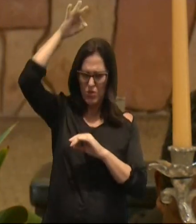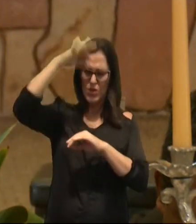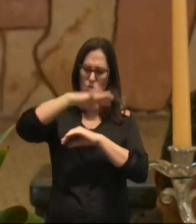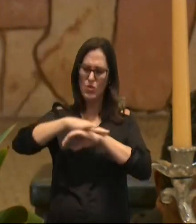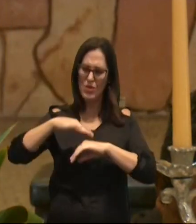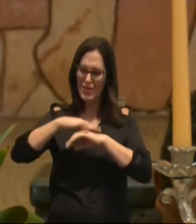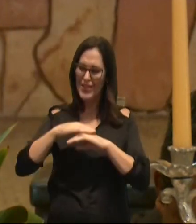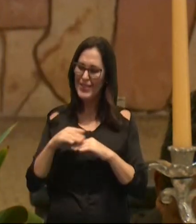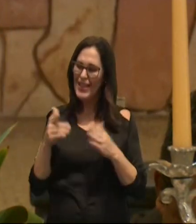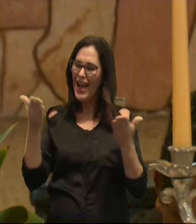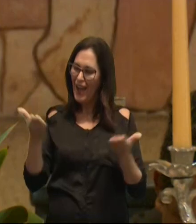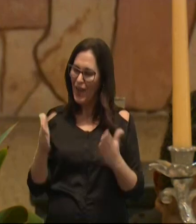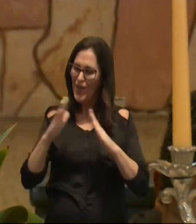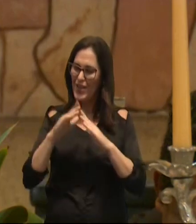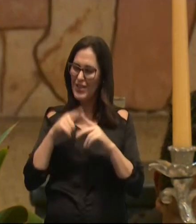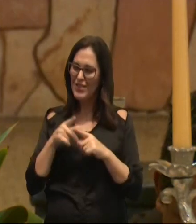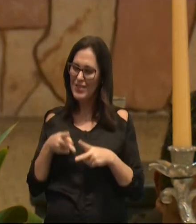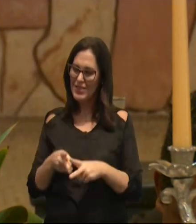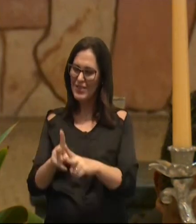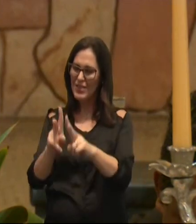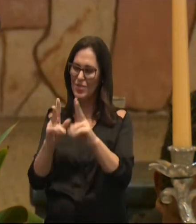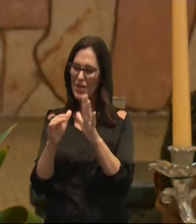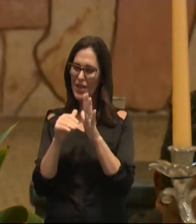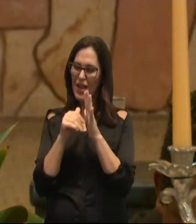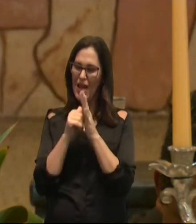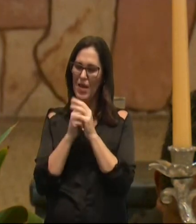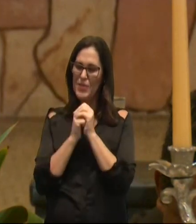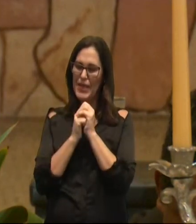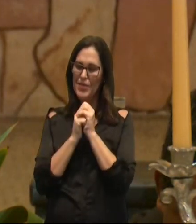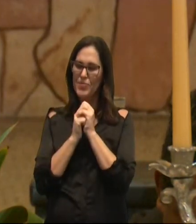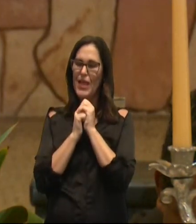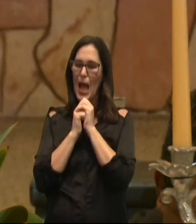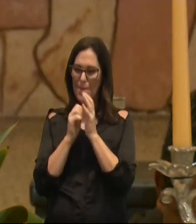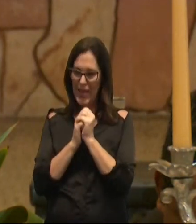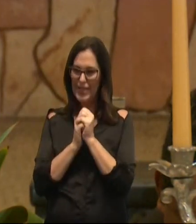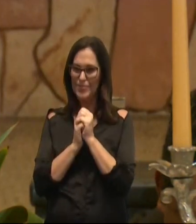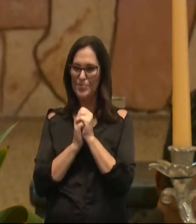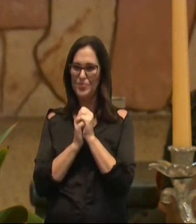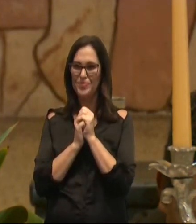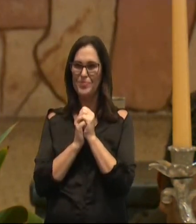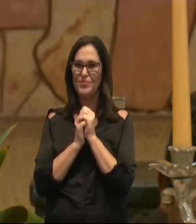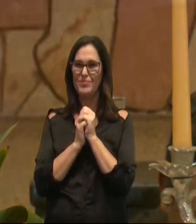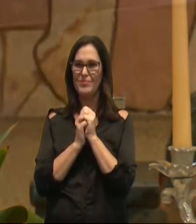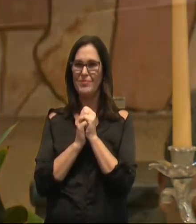possa estar com esta igreja, hoje e para todo sempre. Amém e amém.